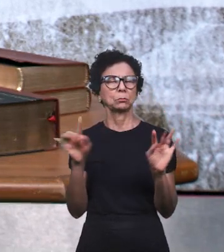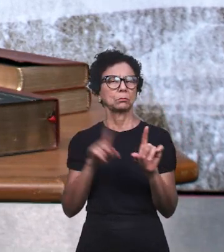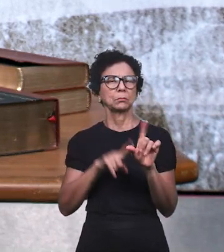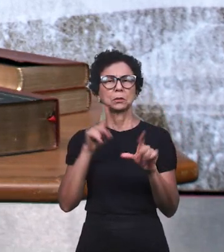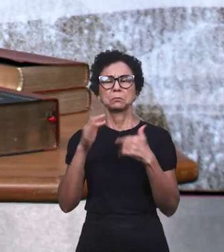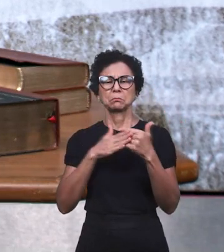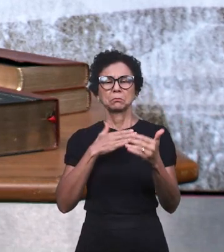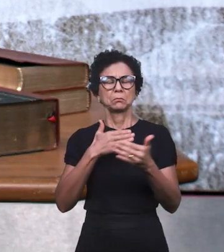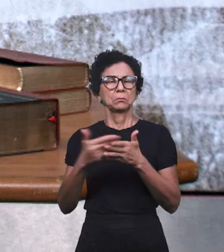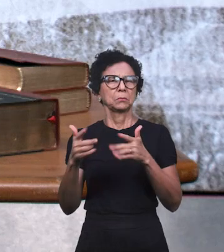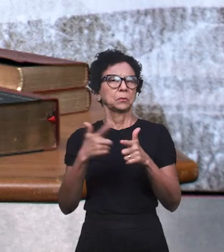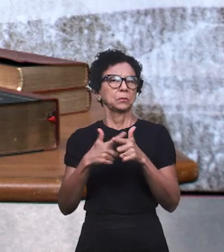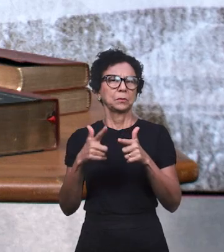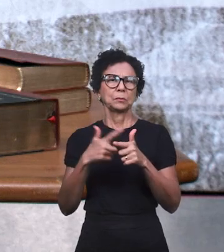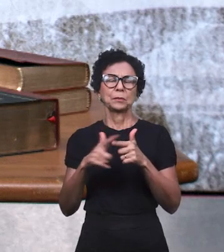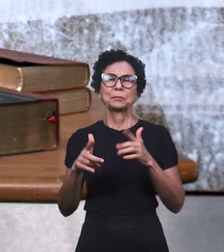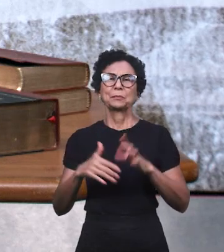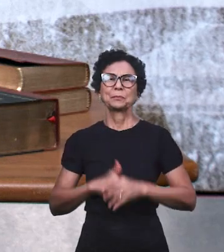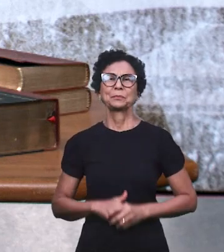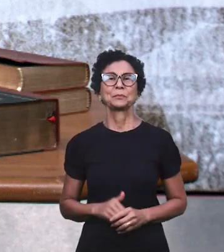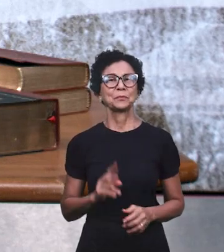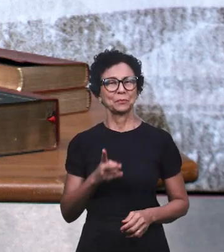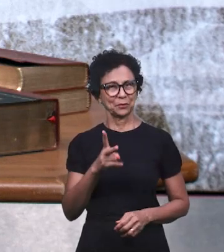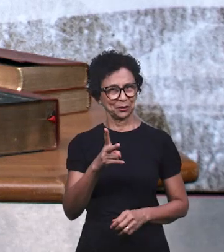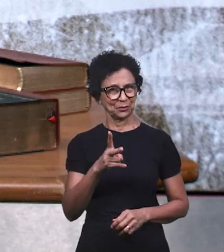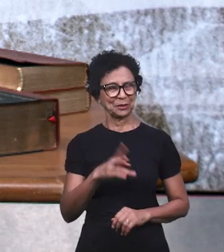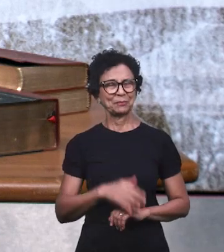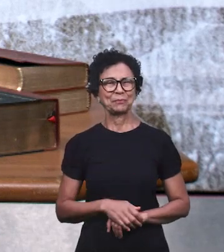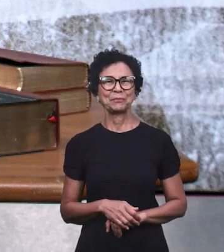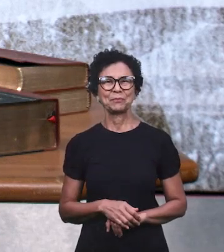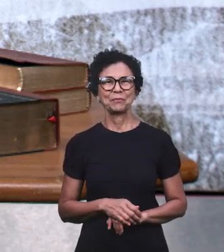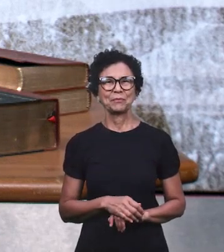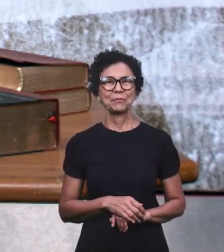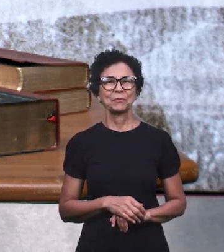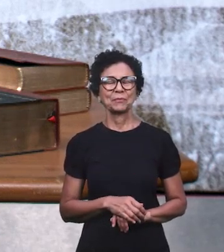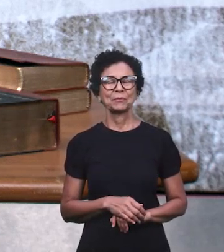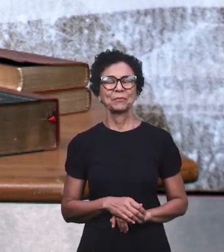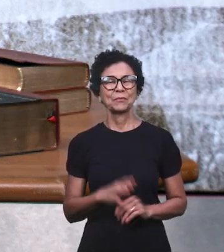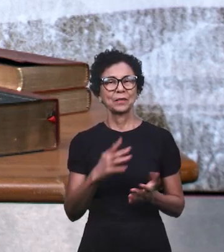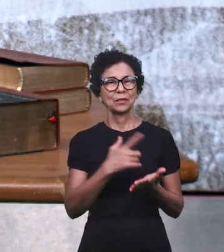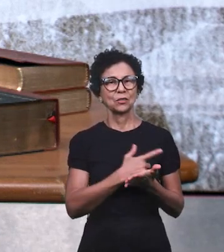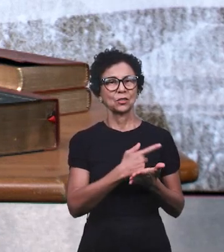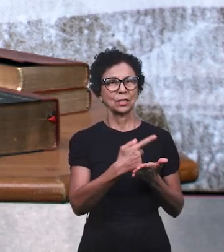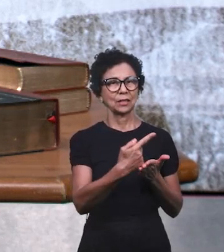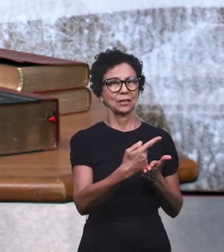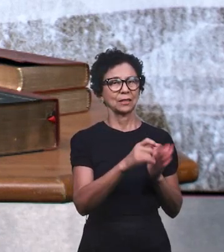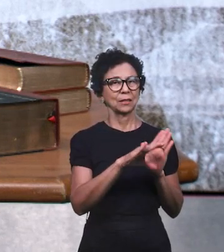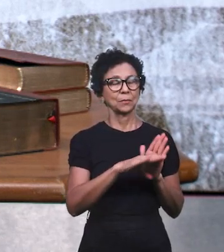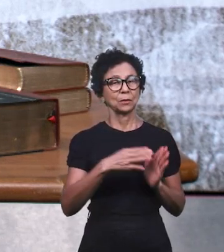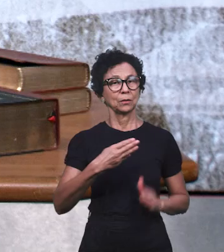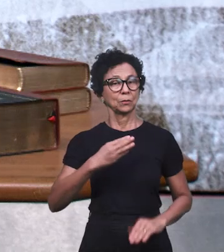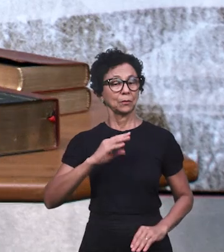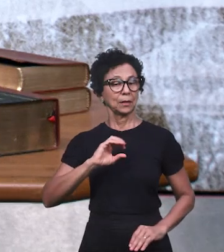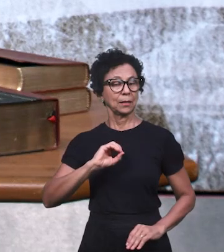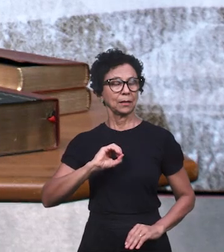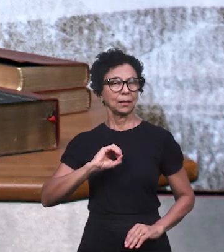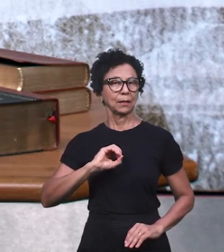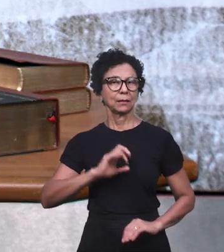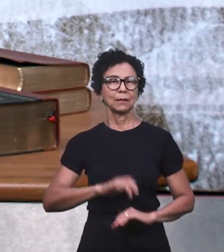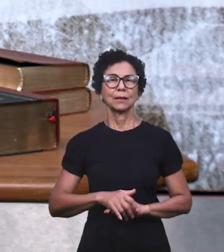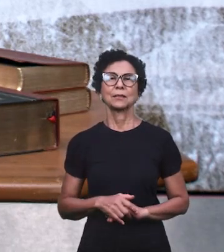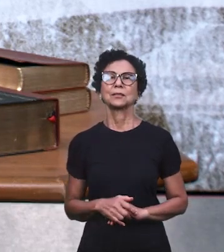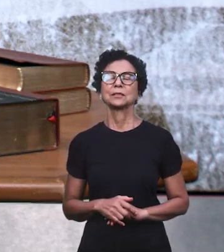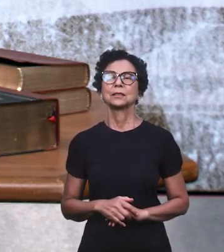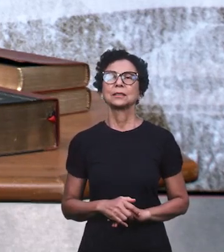das circunstâncias da sua vida. E vamos continuar aqui, capítulo 40, livro do Gênesis, capítulo 40. Vamos